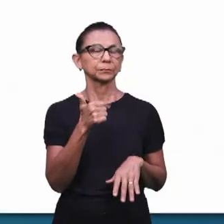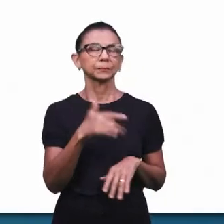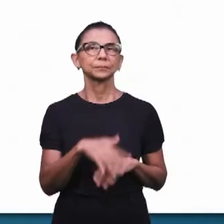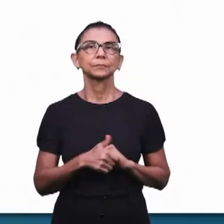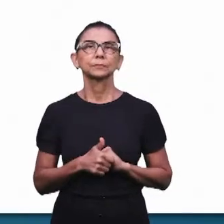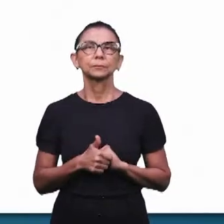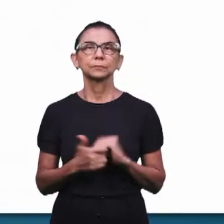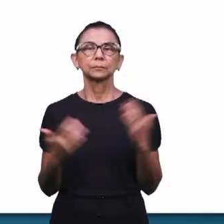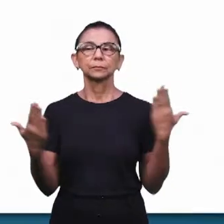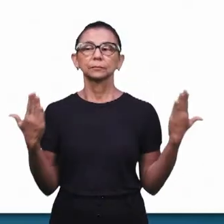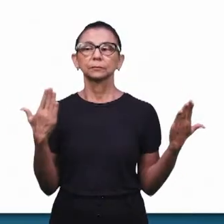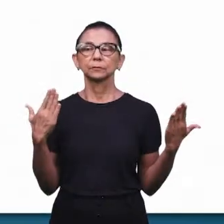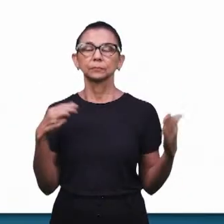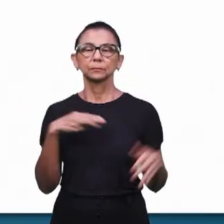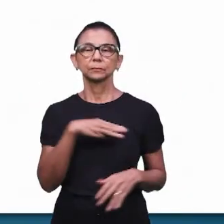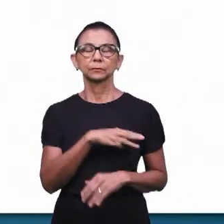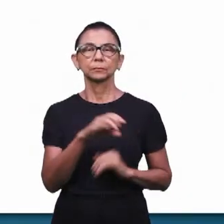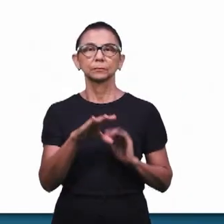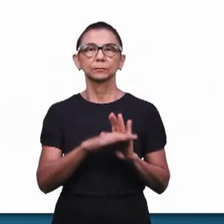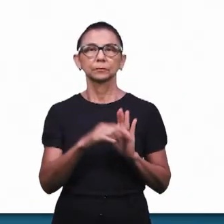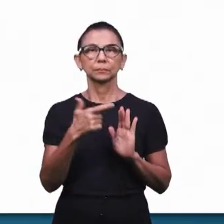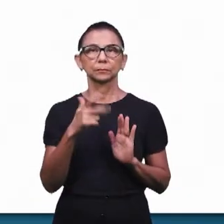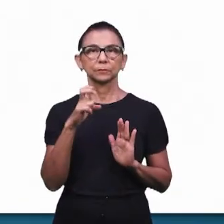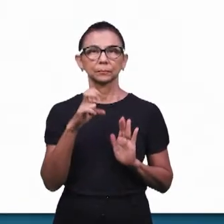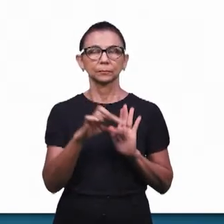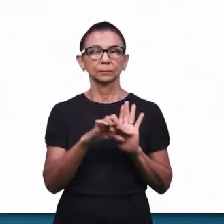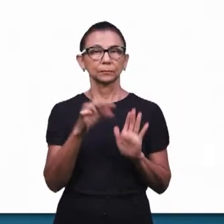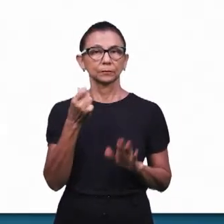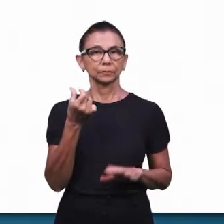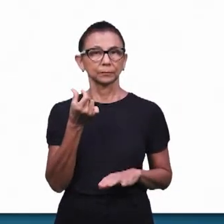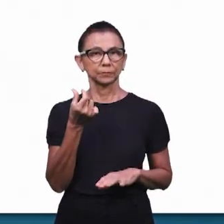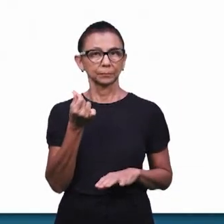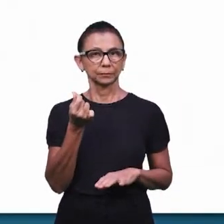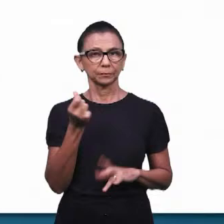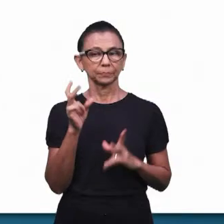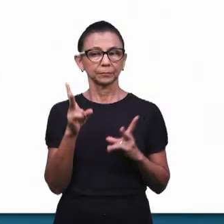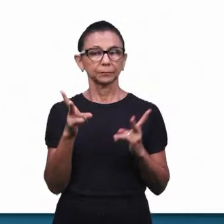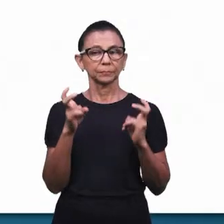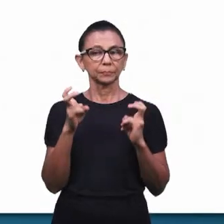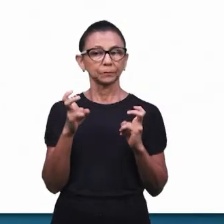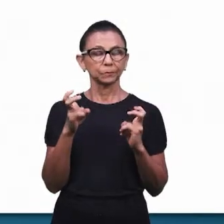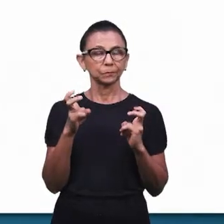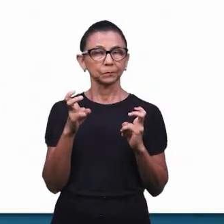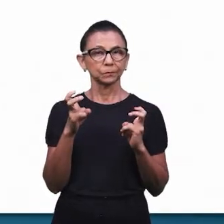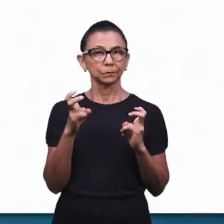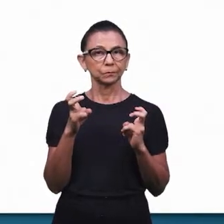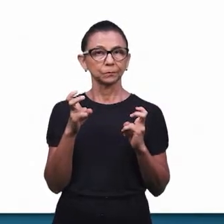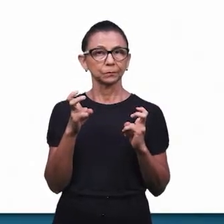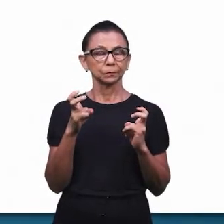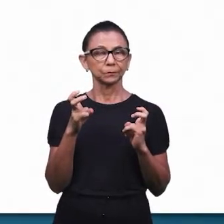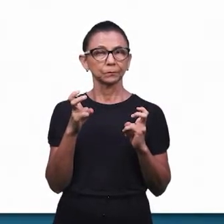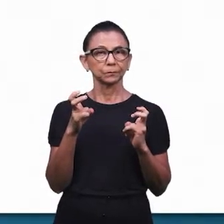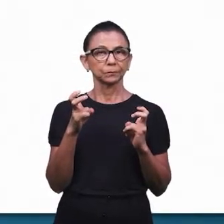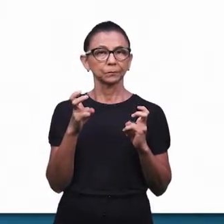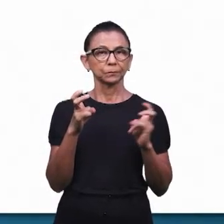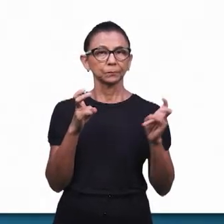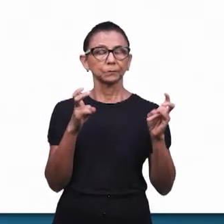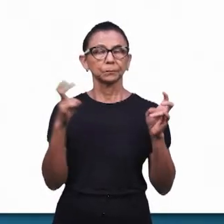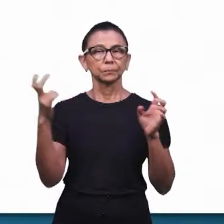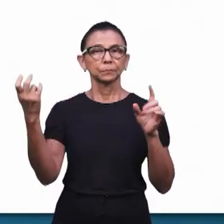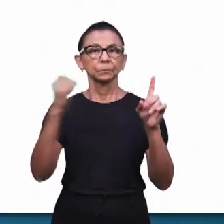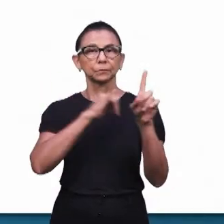2, verso 12... comparado com Mateus, capítulo 25, verso 6, identifique o